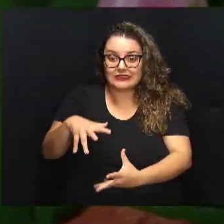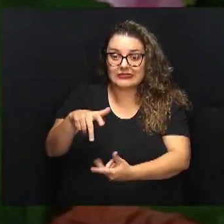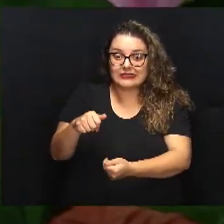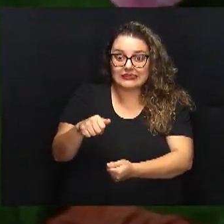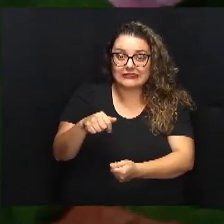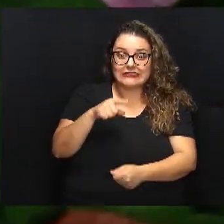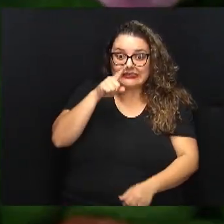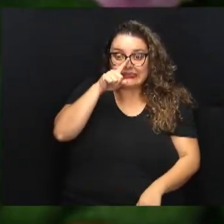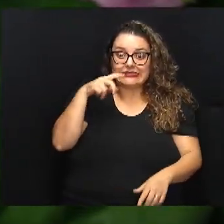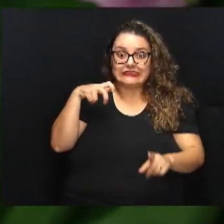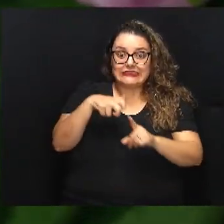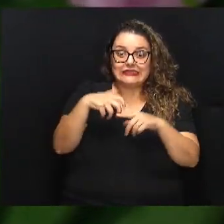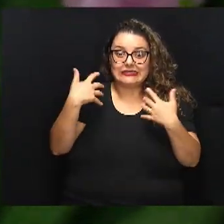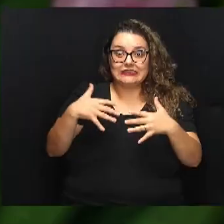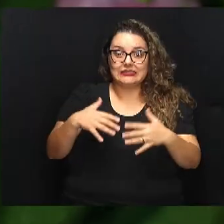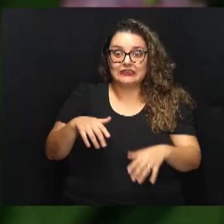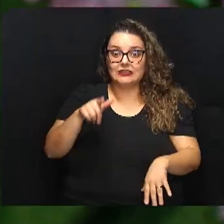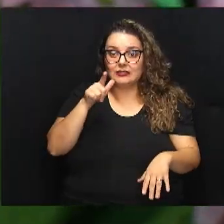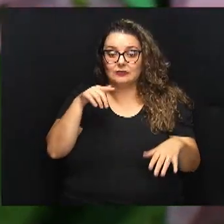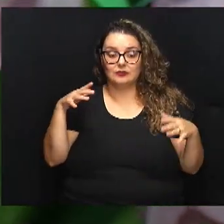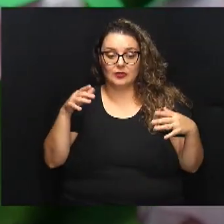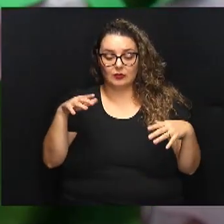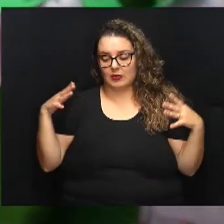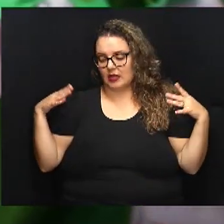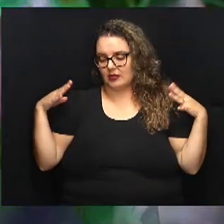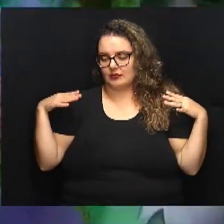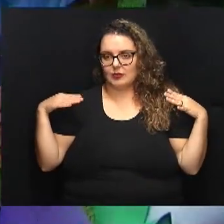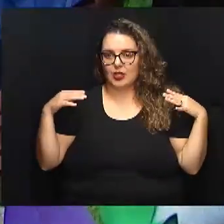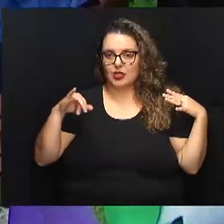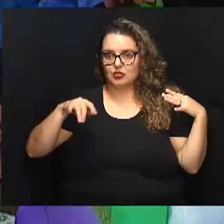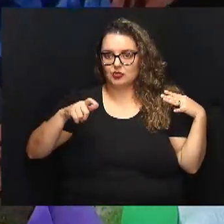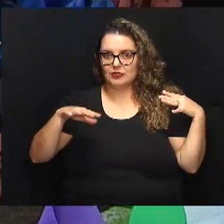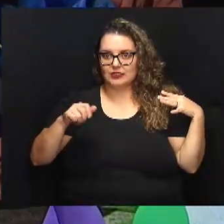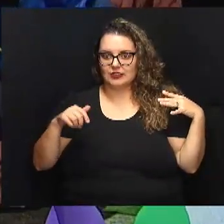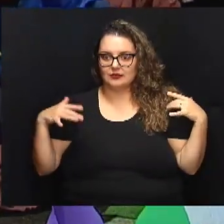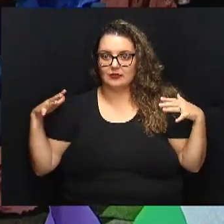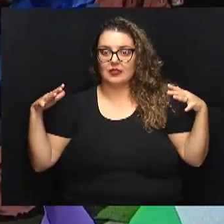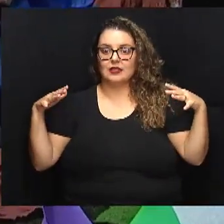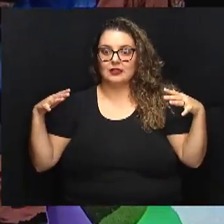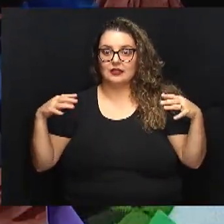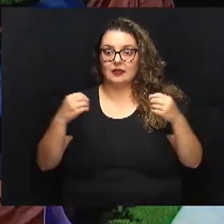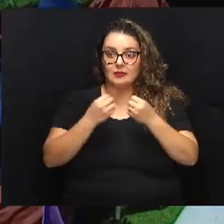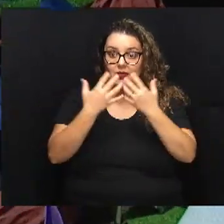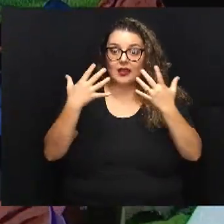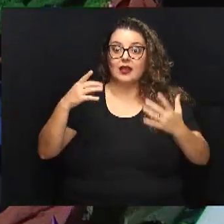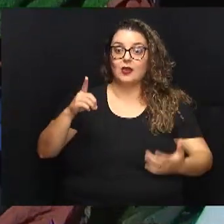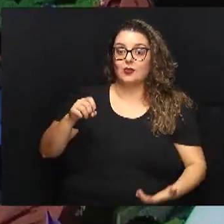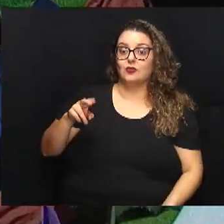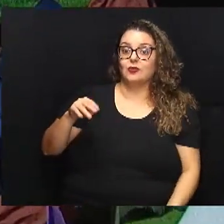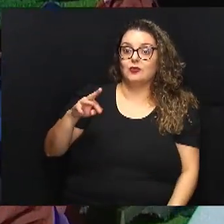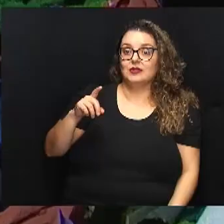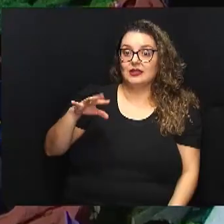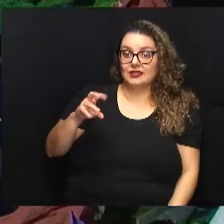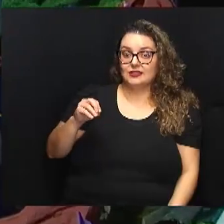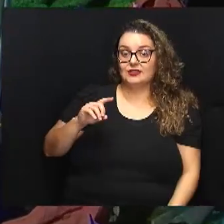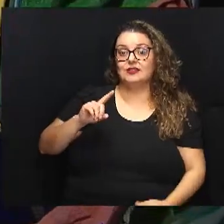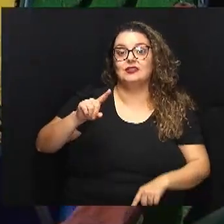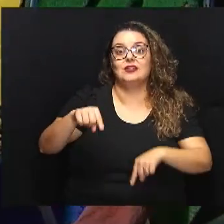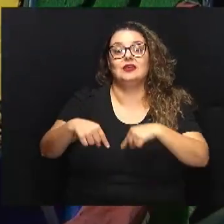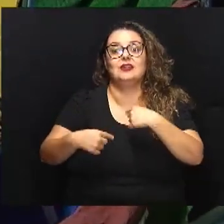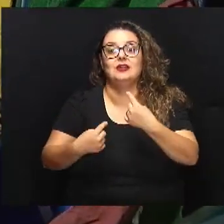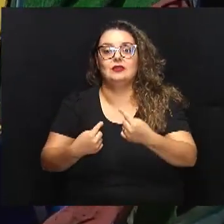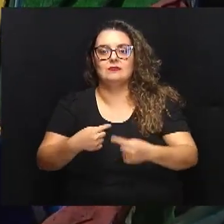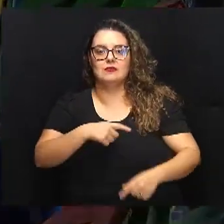Uma transforma uma joaninha comum na mágica Joaninha Douradinha, e a outra dá origem a uma